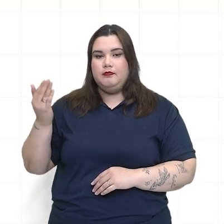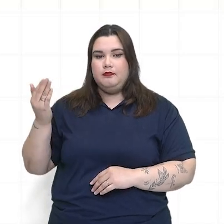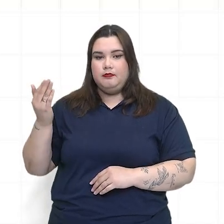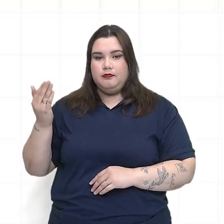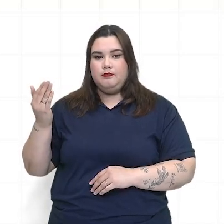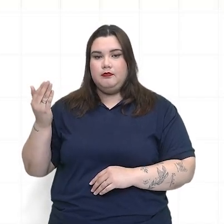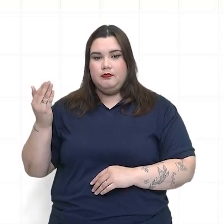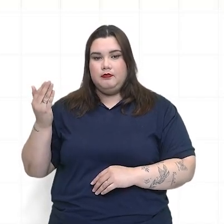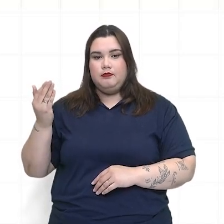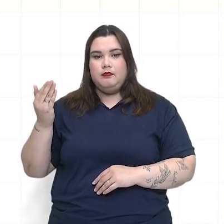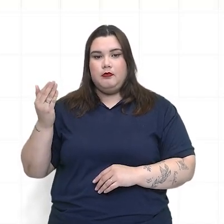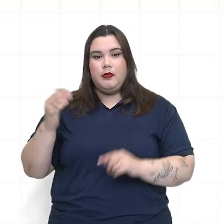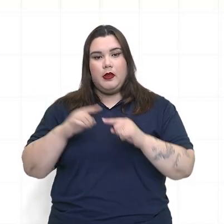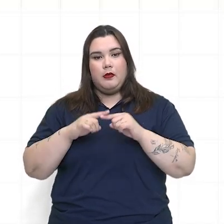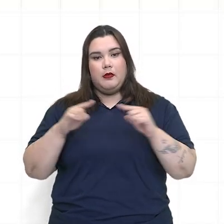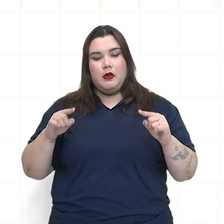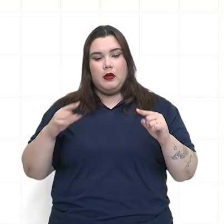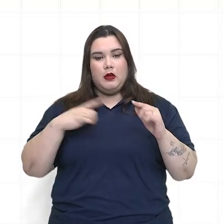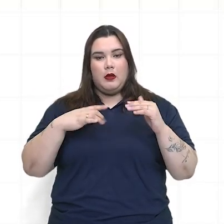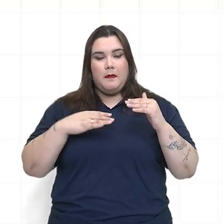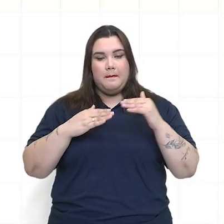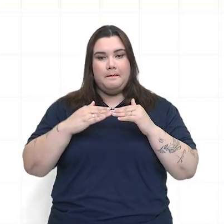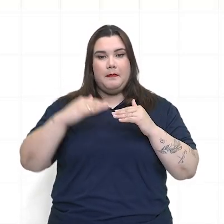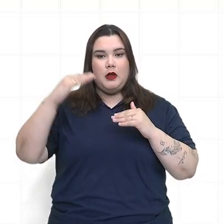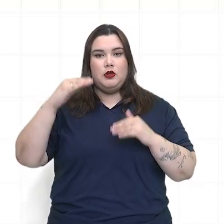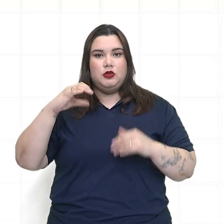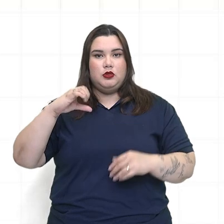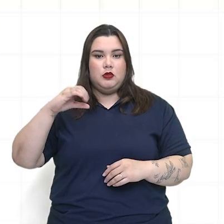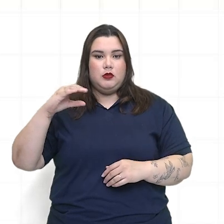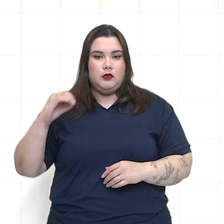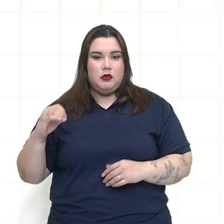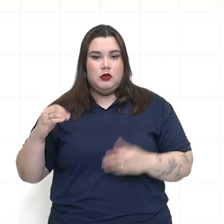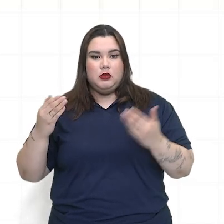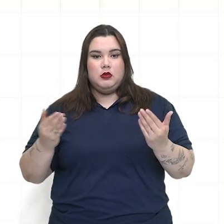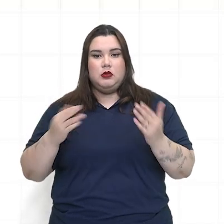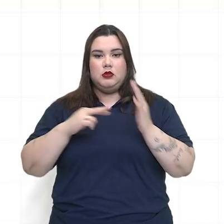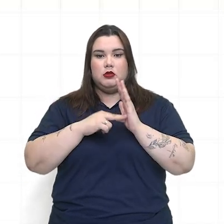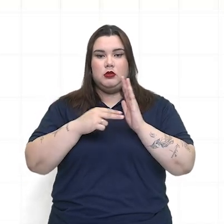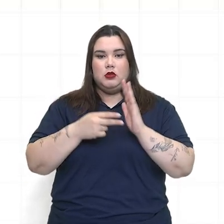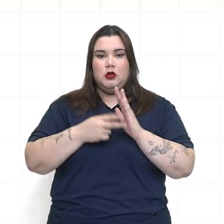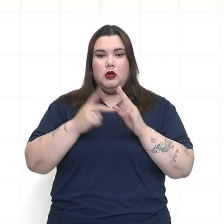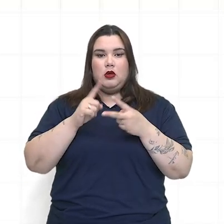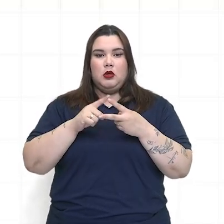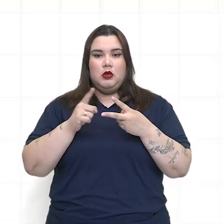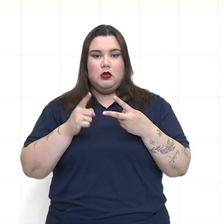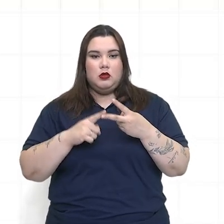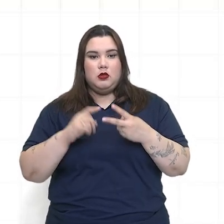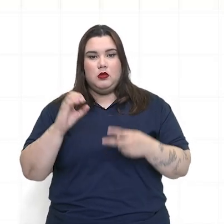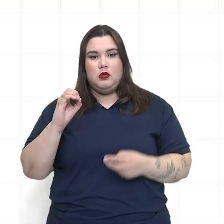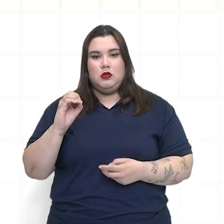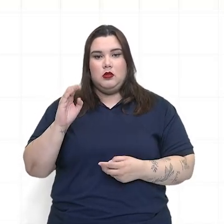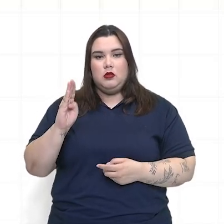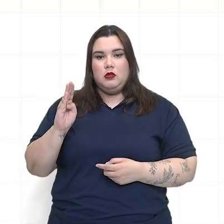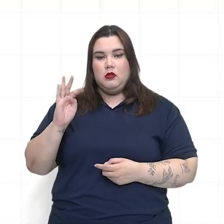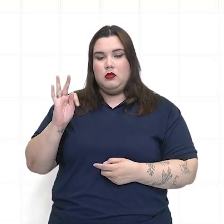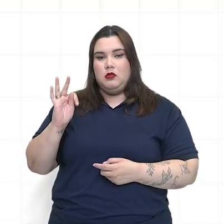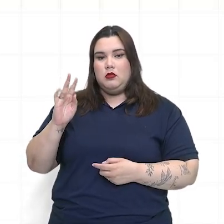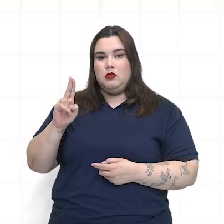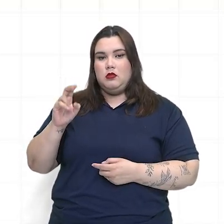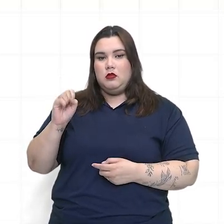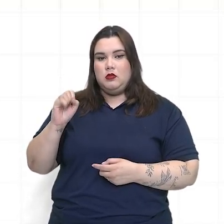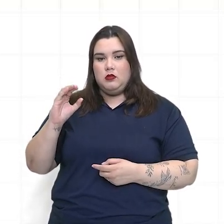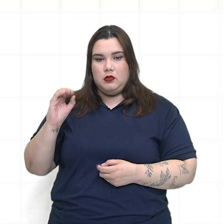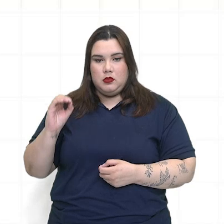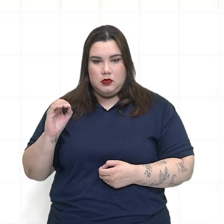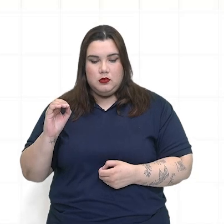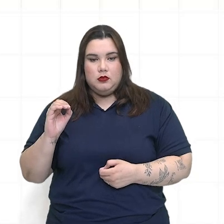ó, para ser 90 graus. Mas ele está passando dos 90 graus. Então, significa que ele é um ângulo obtuso, este